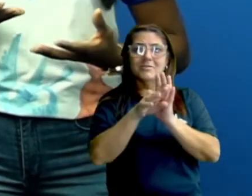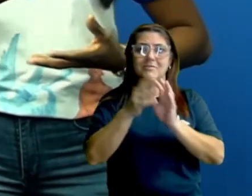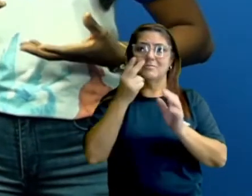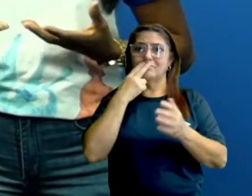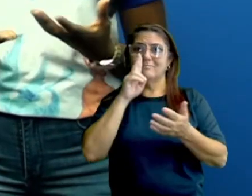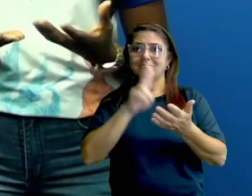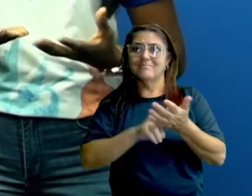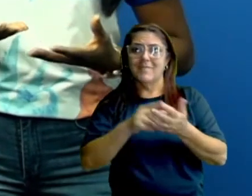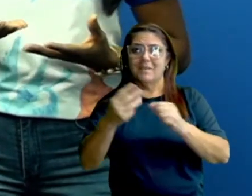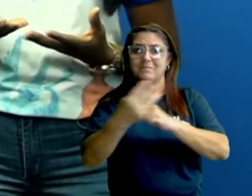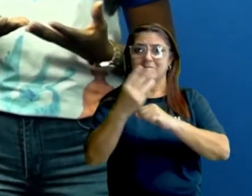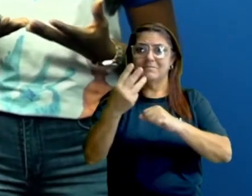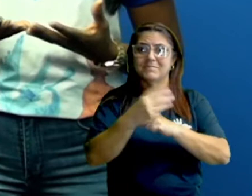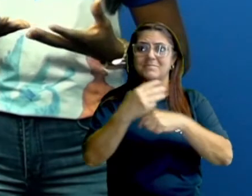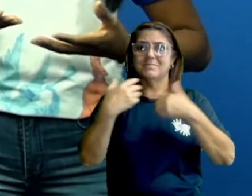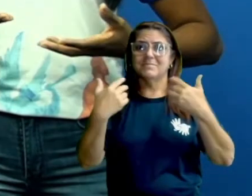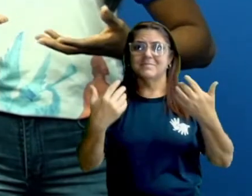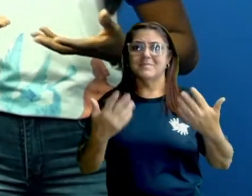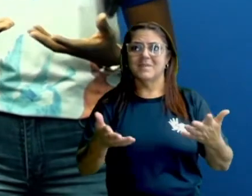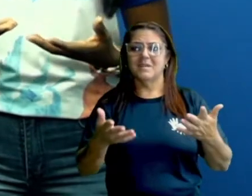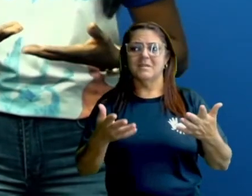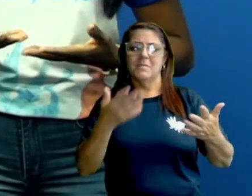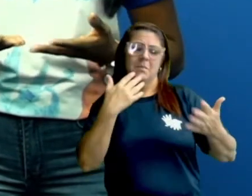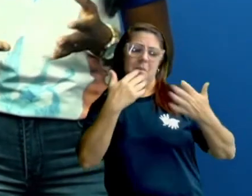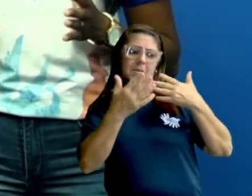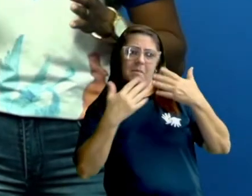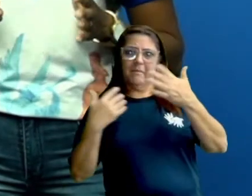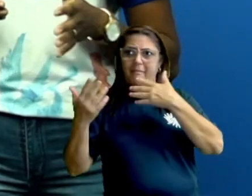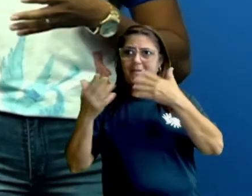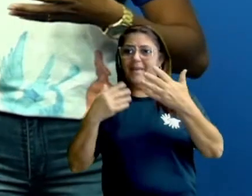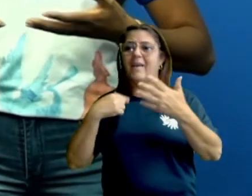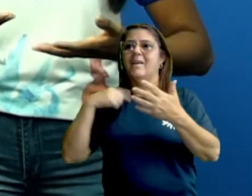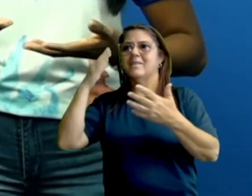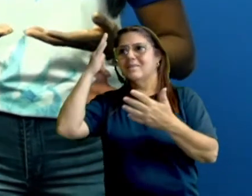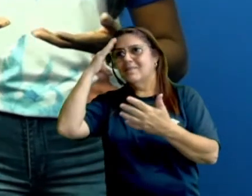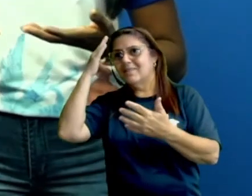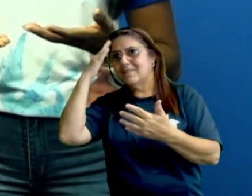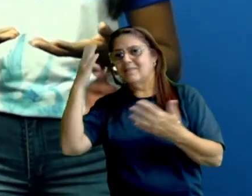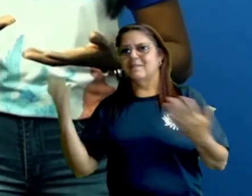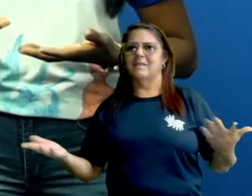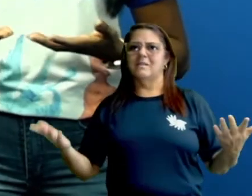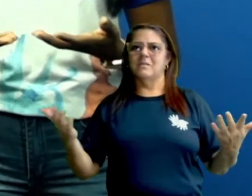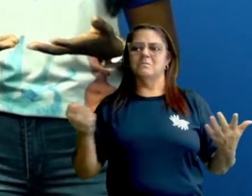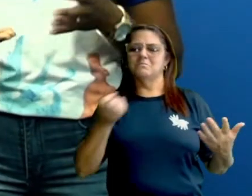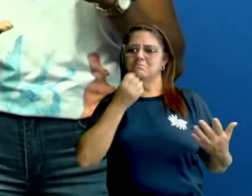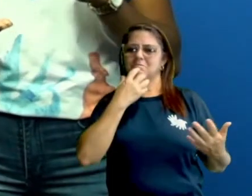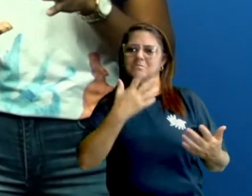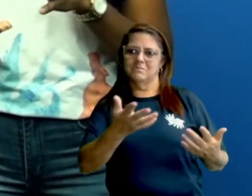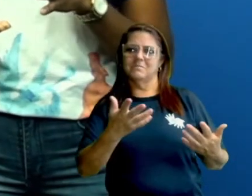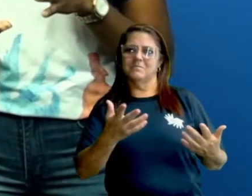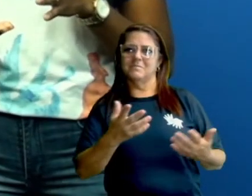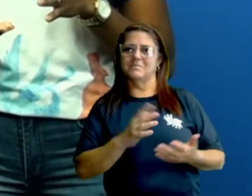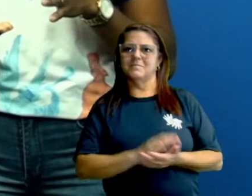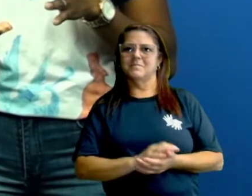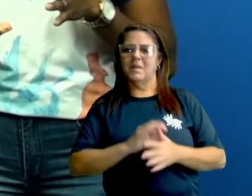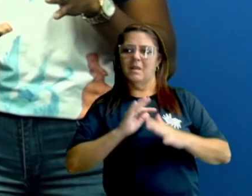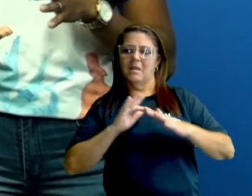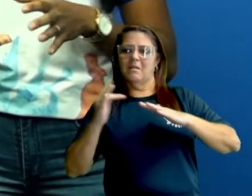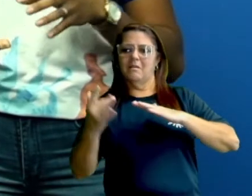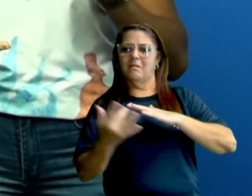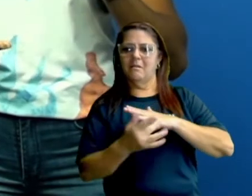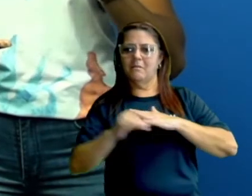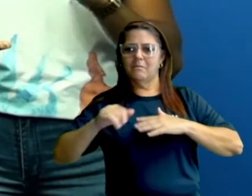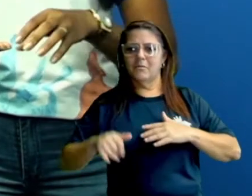que dá esse jogo, tá? E esse jogo bom de conversa dentro das redes sociais e que